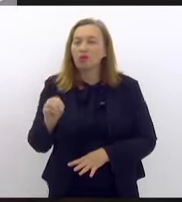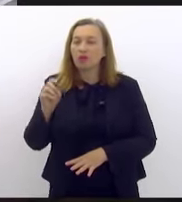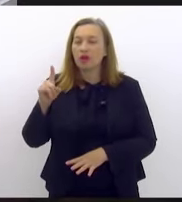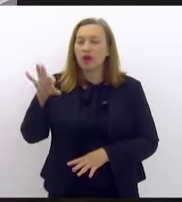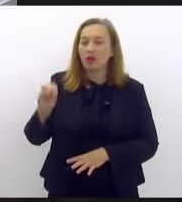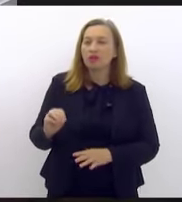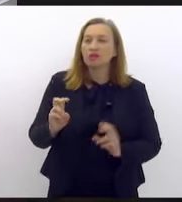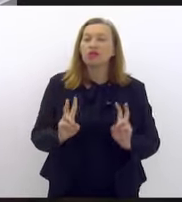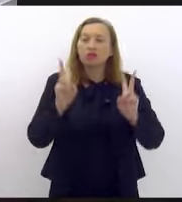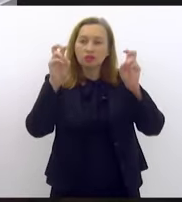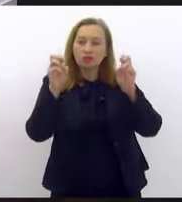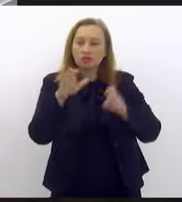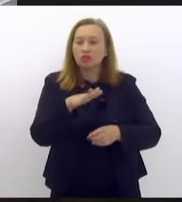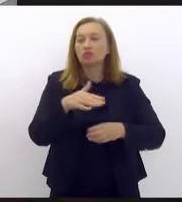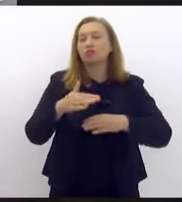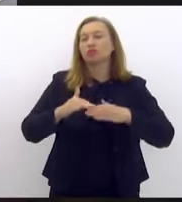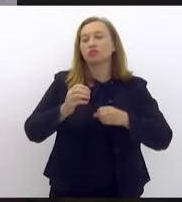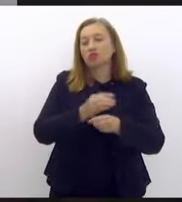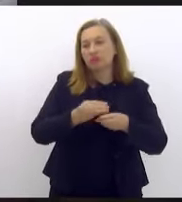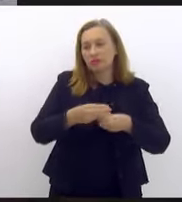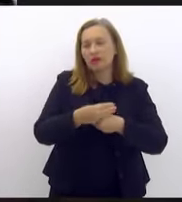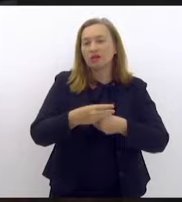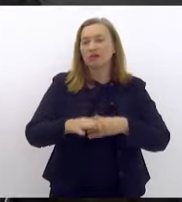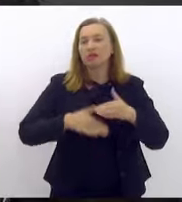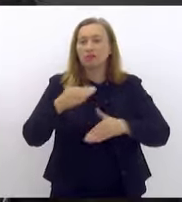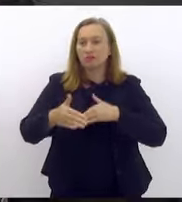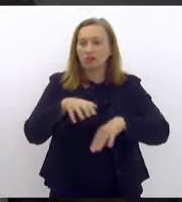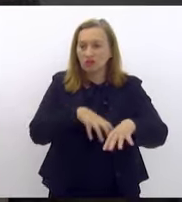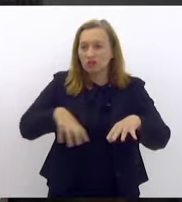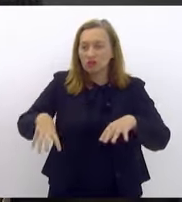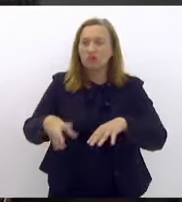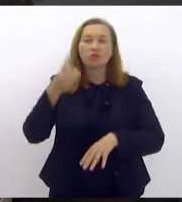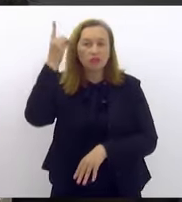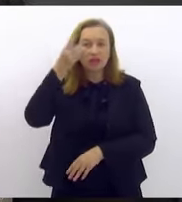de Desenvolvimento Regional, deputado Renato Machado.